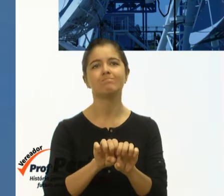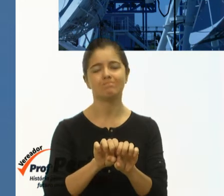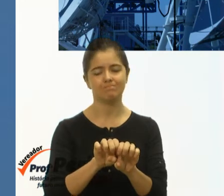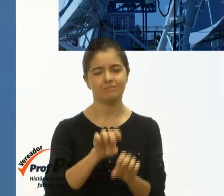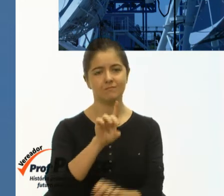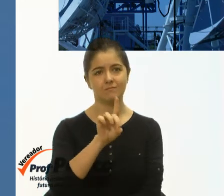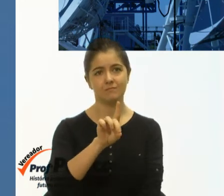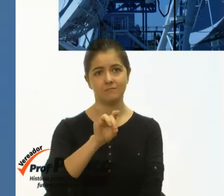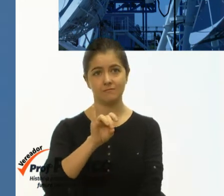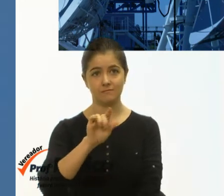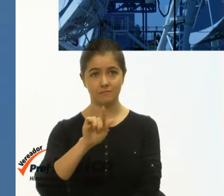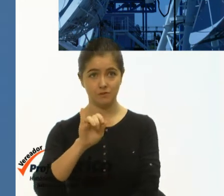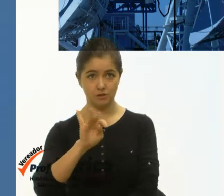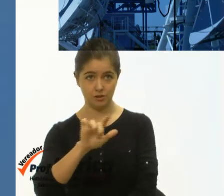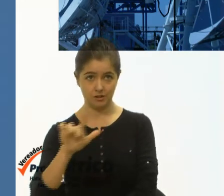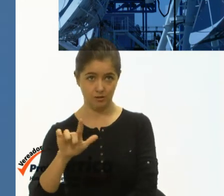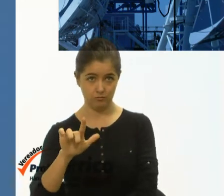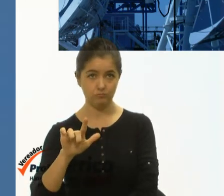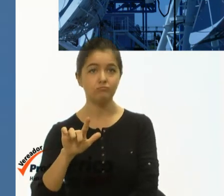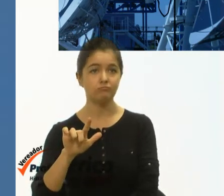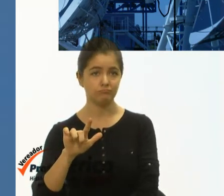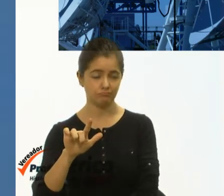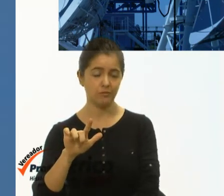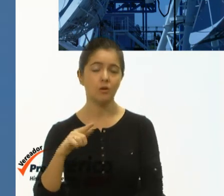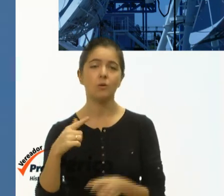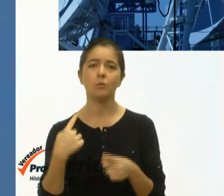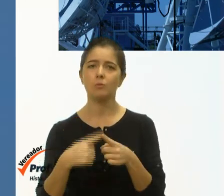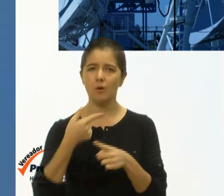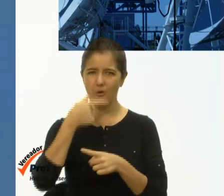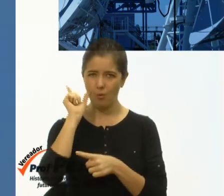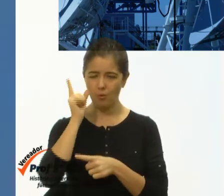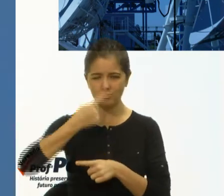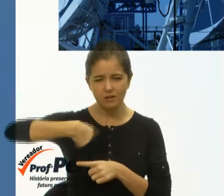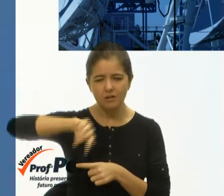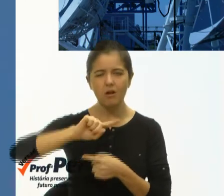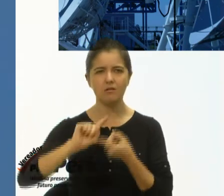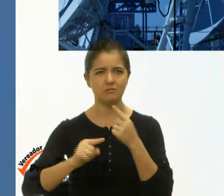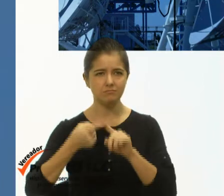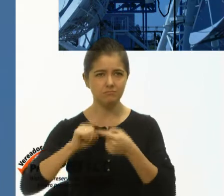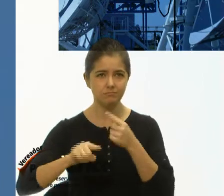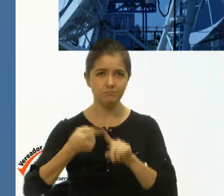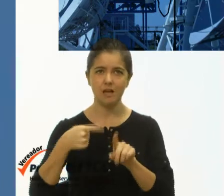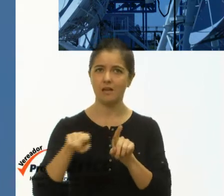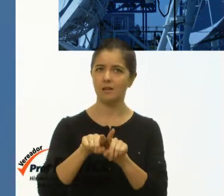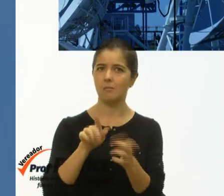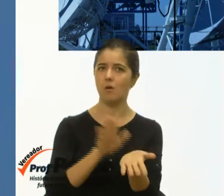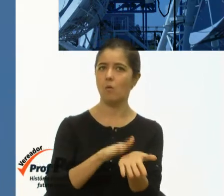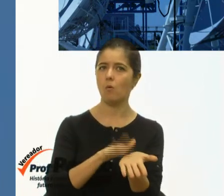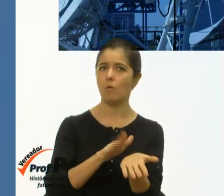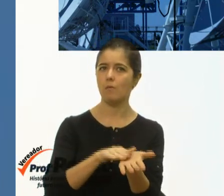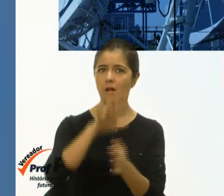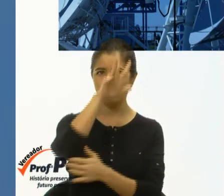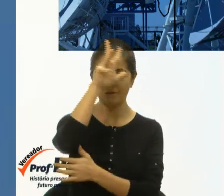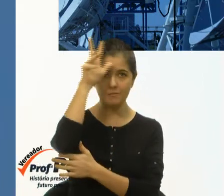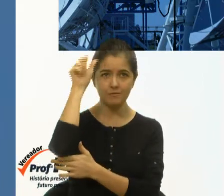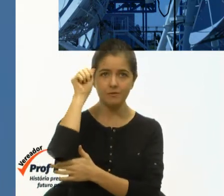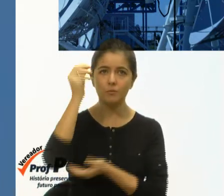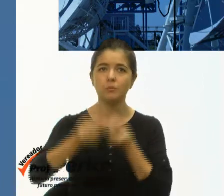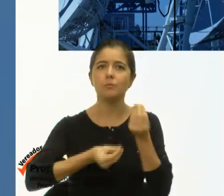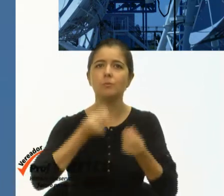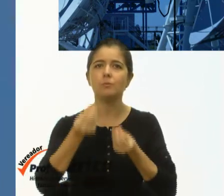aqui ontem, e cobrávamos da prefeitura, como está